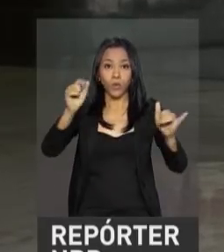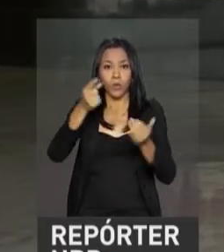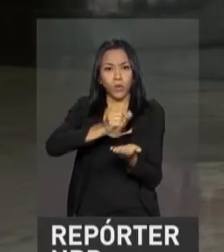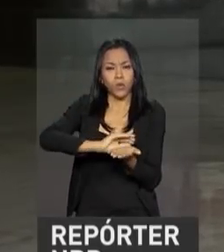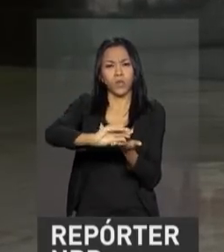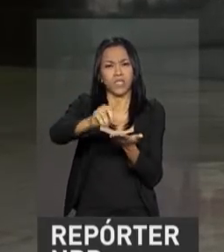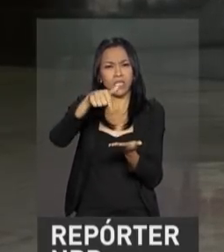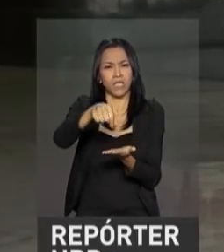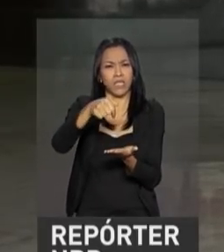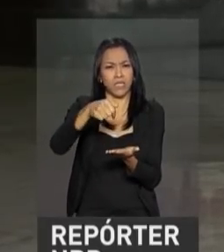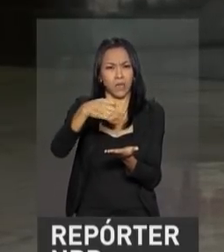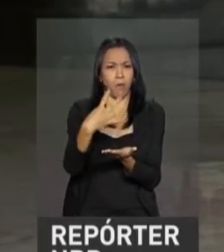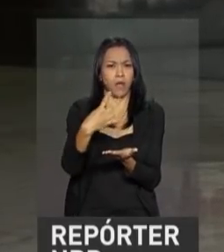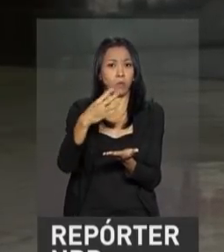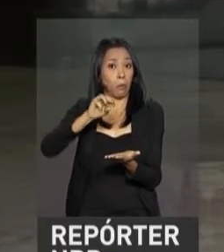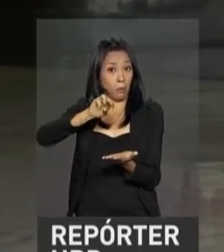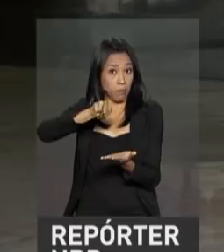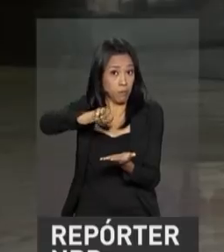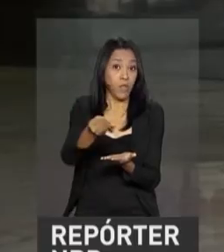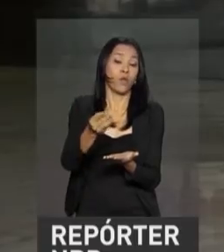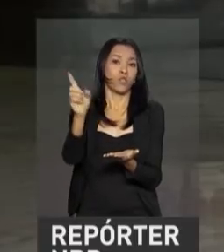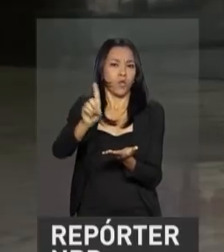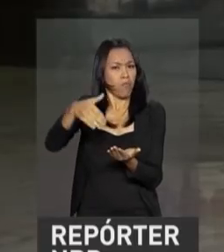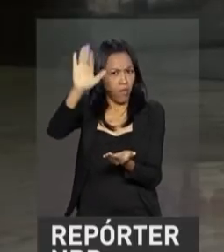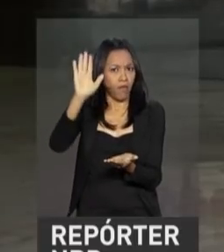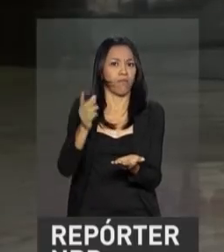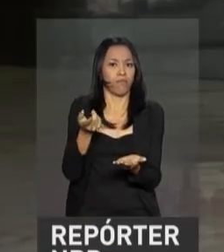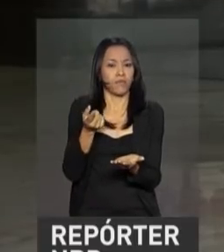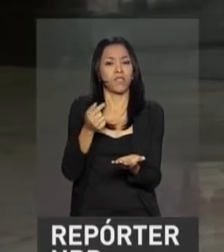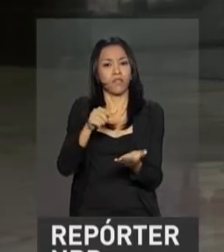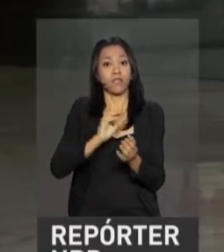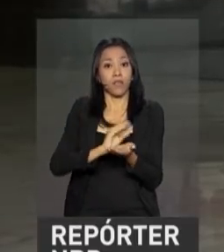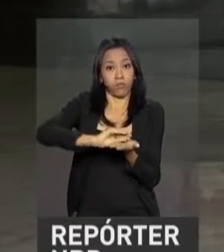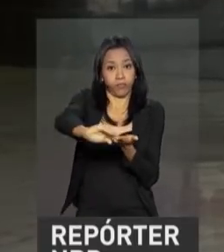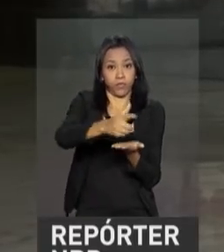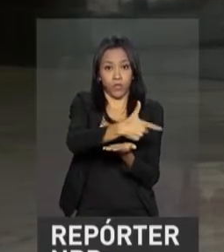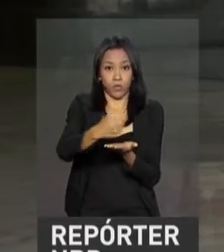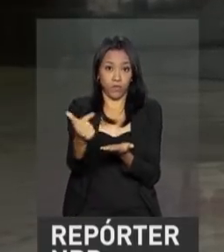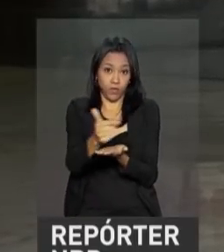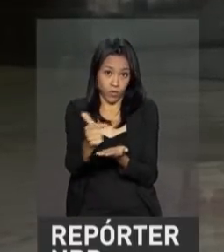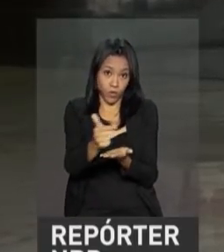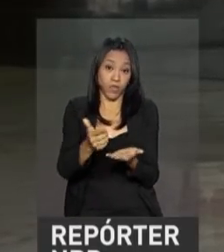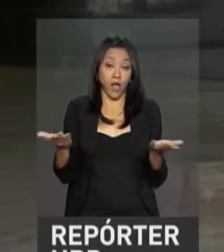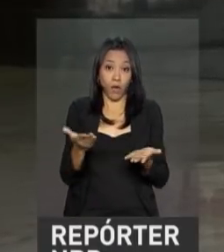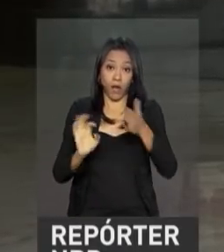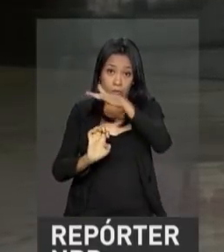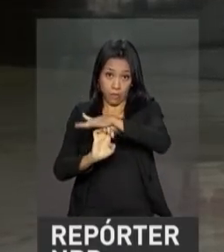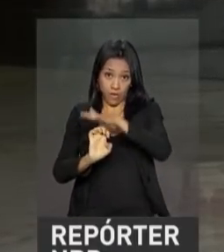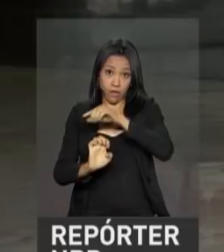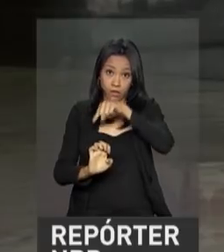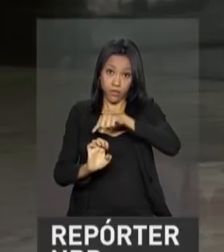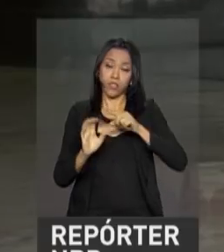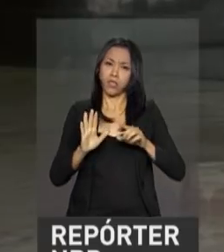dólares que serão aplicados até 2022 com retomada da saúde financeira a empresa espera